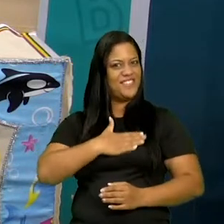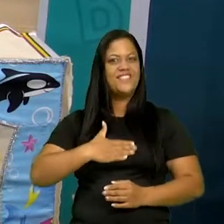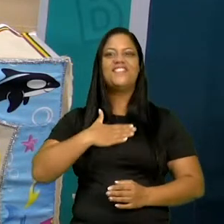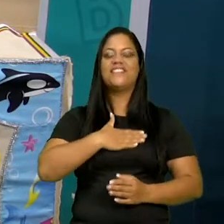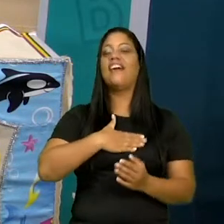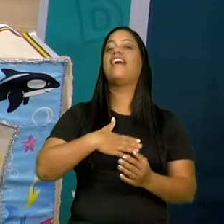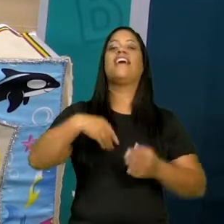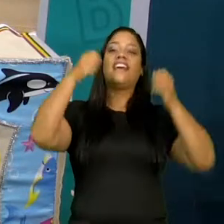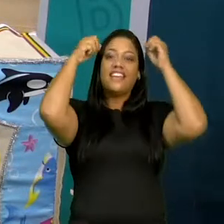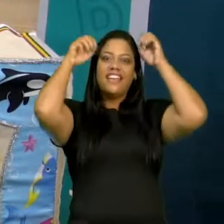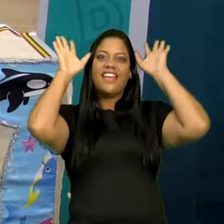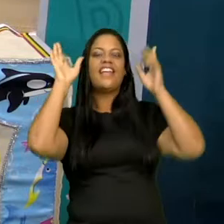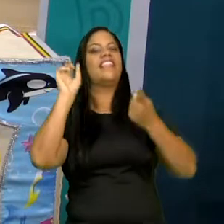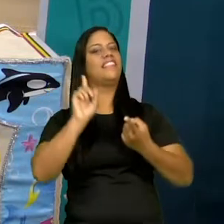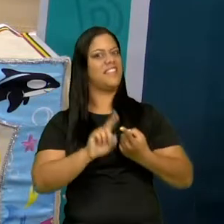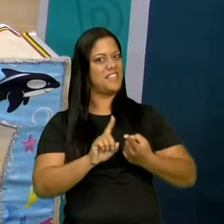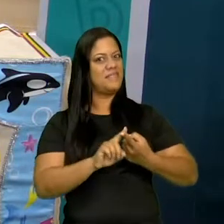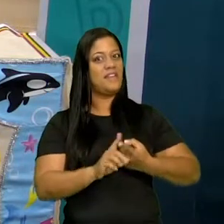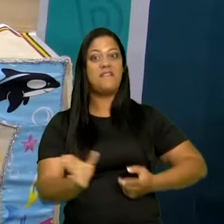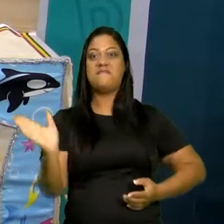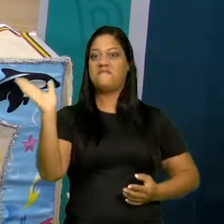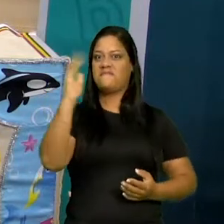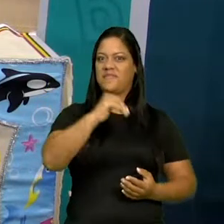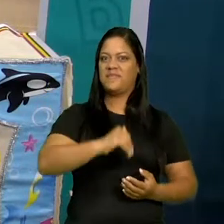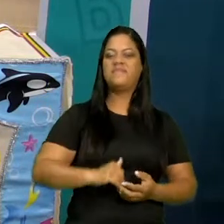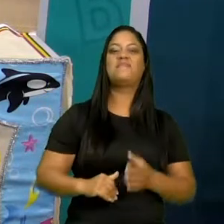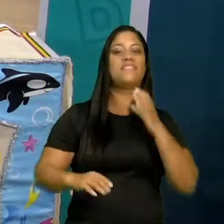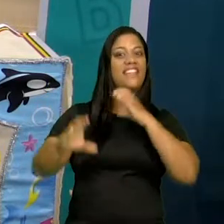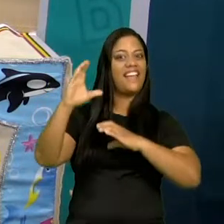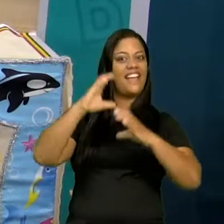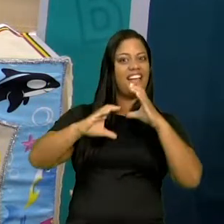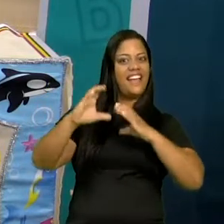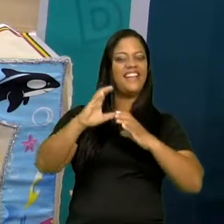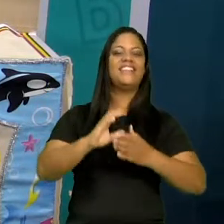a leiturinha também. Então vamos lá!